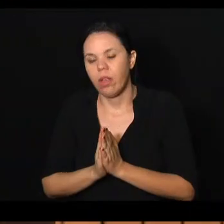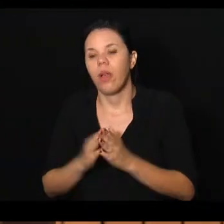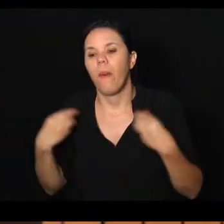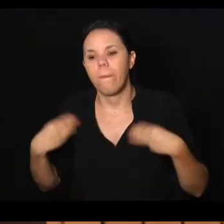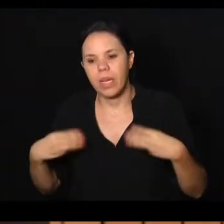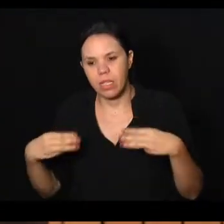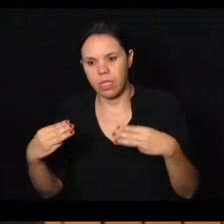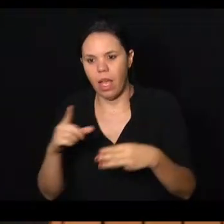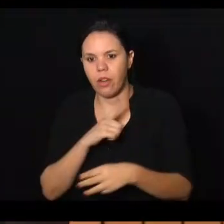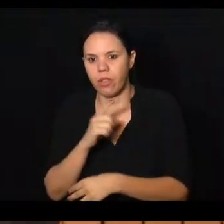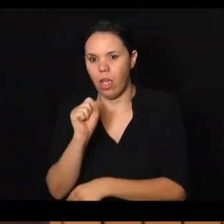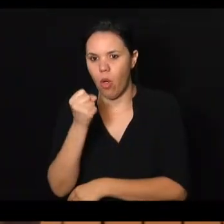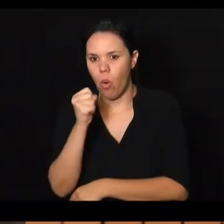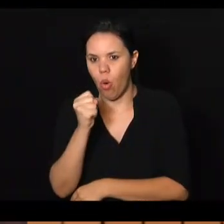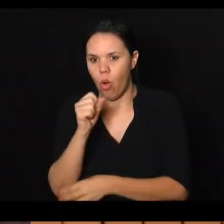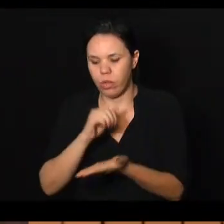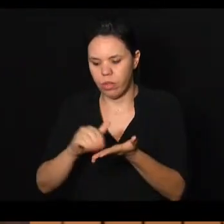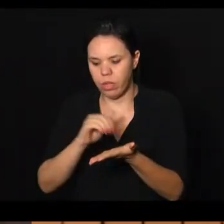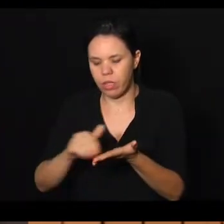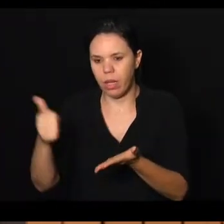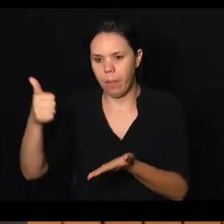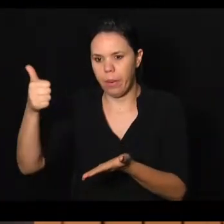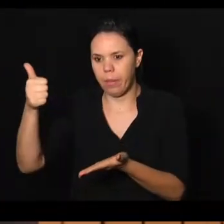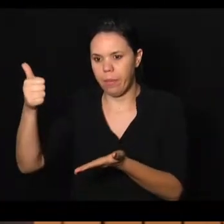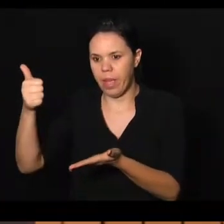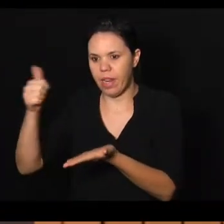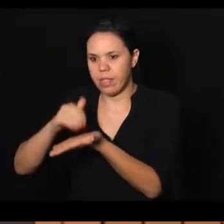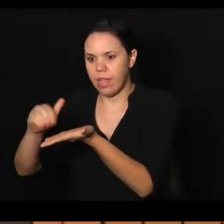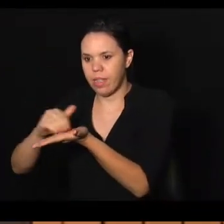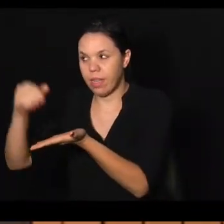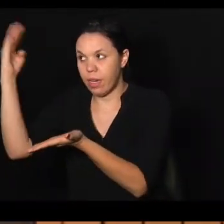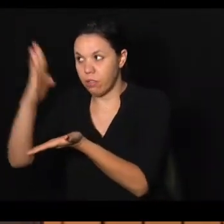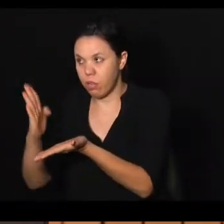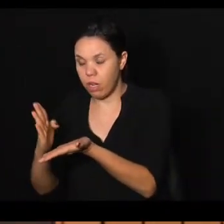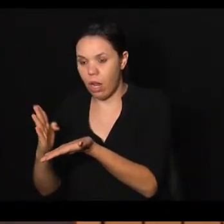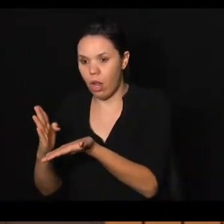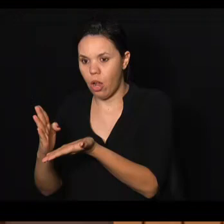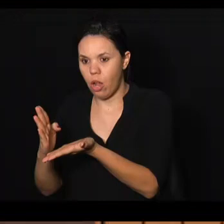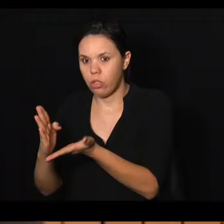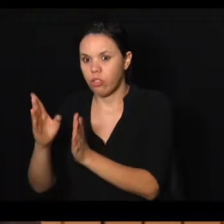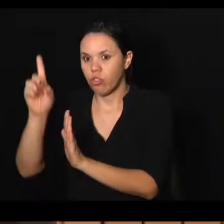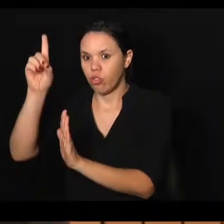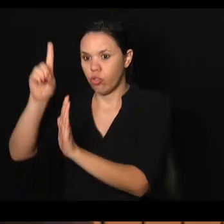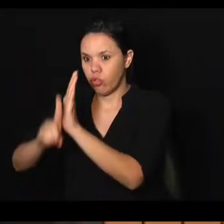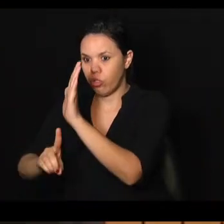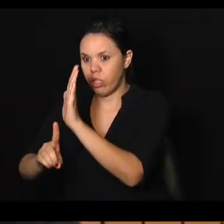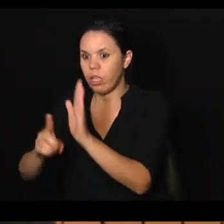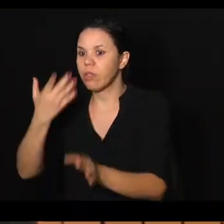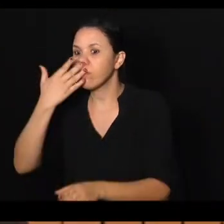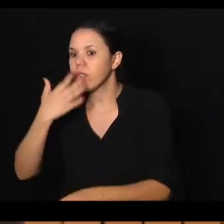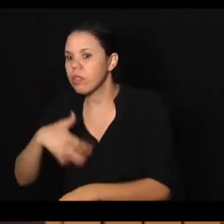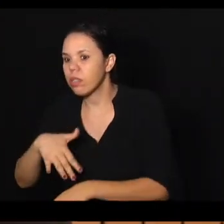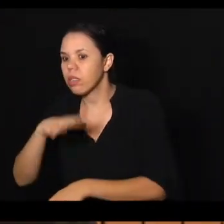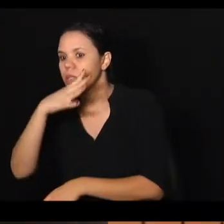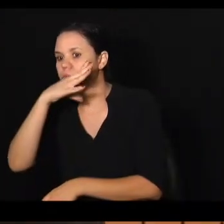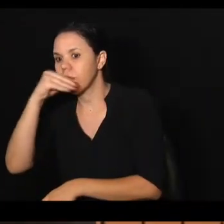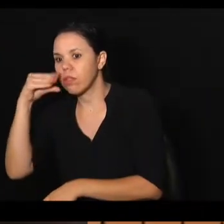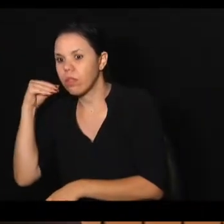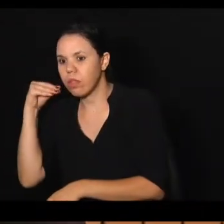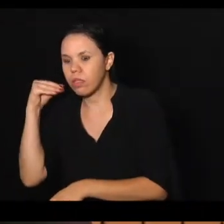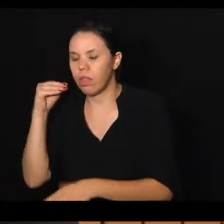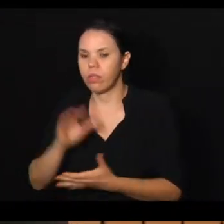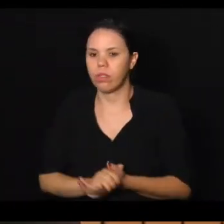nacionais. A primeira secretaria, Secretaria Nacional dos Direitos das Crianças e dos